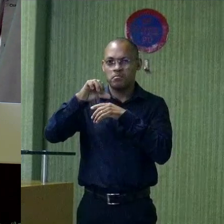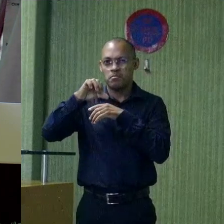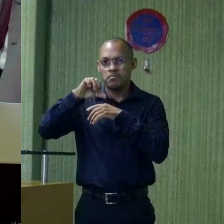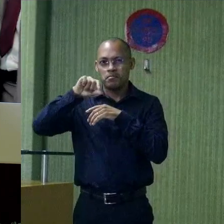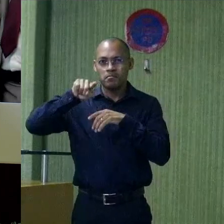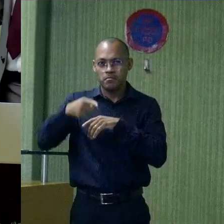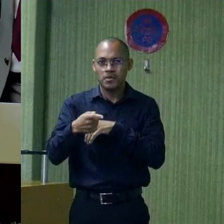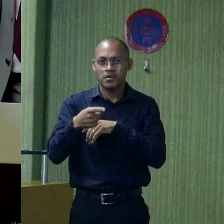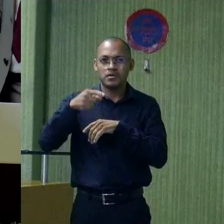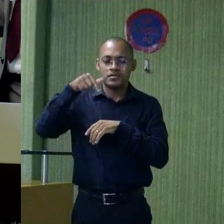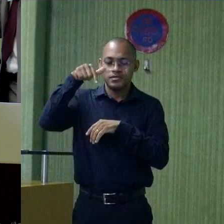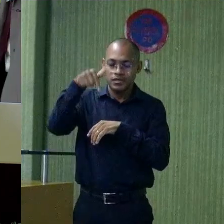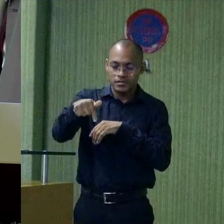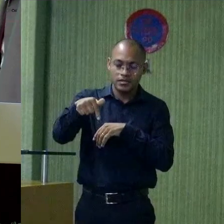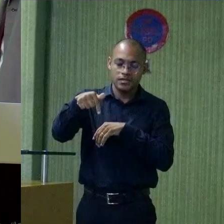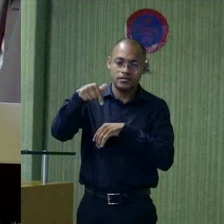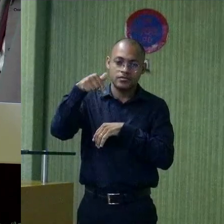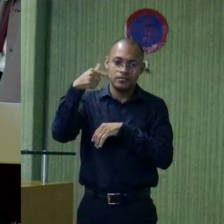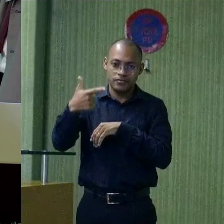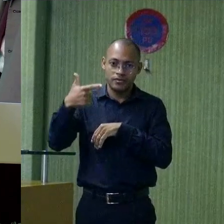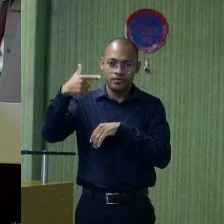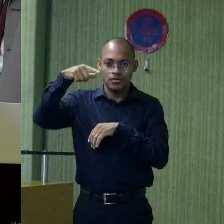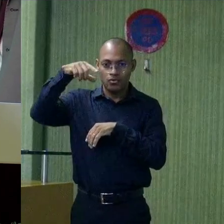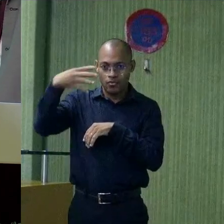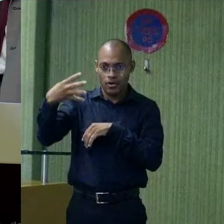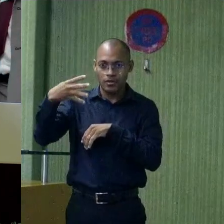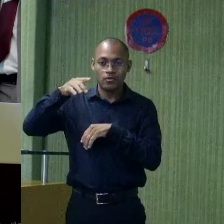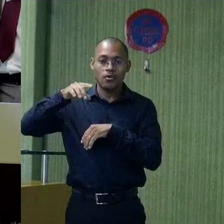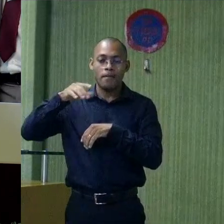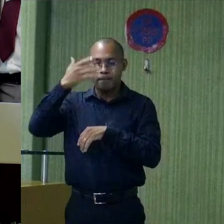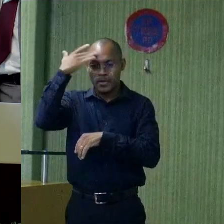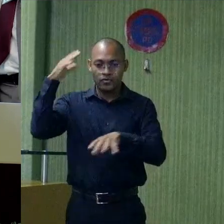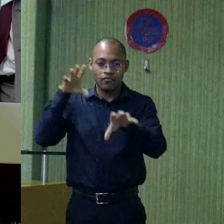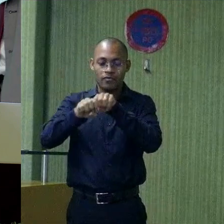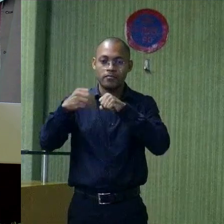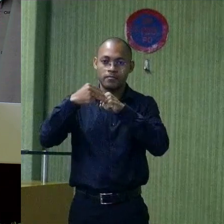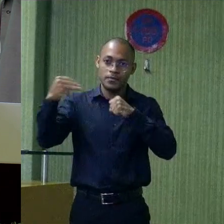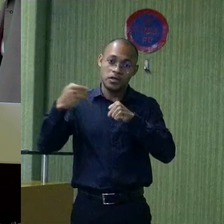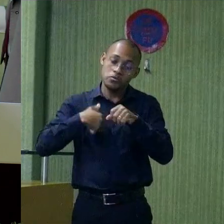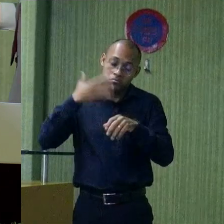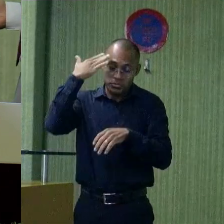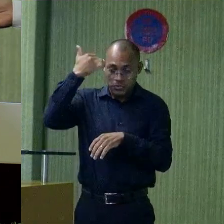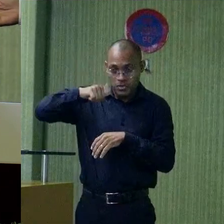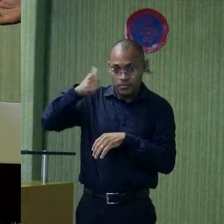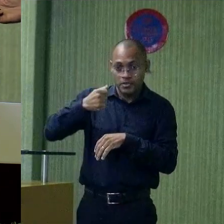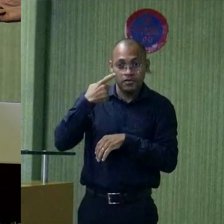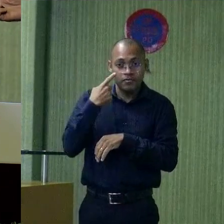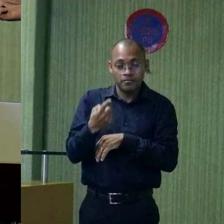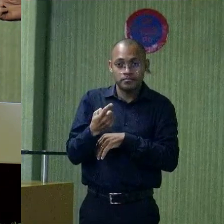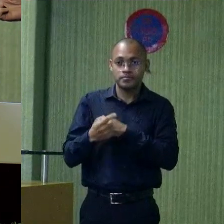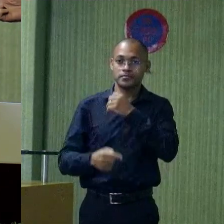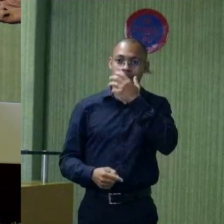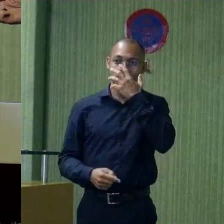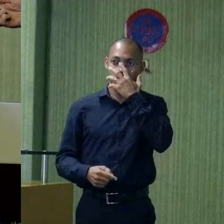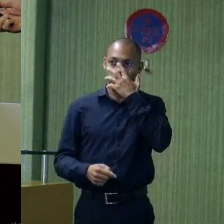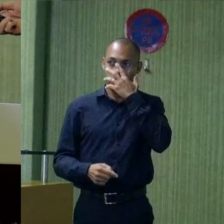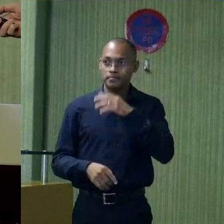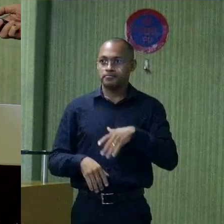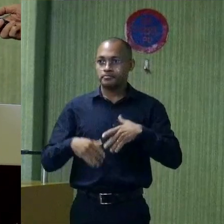Então tá se aguardando até o final desse ano para que se avaliar se ela foi cumprida ou não